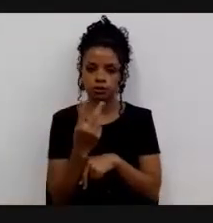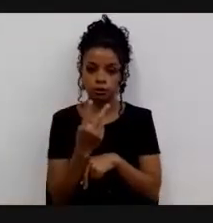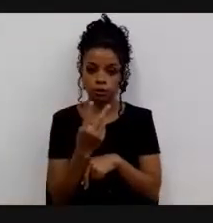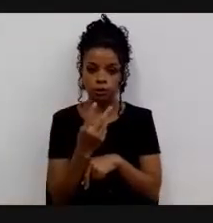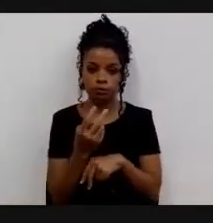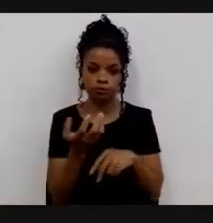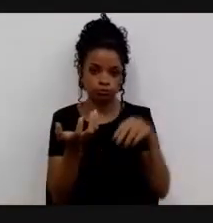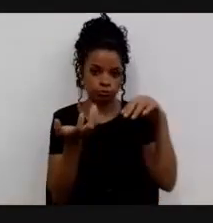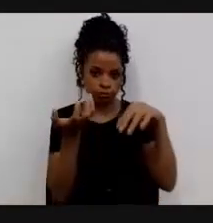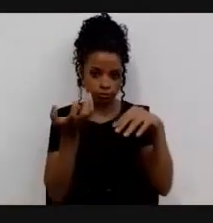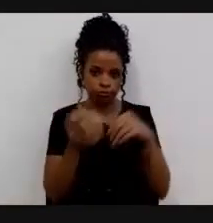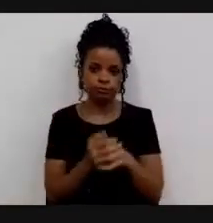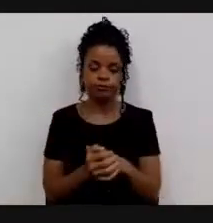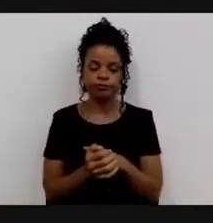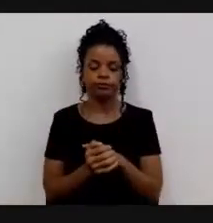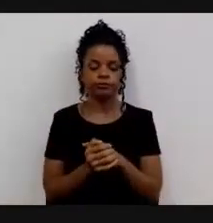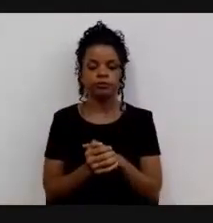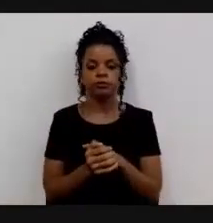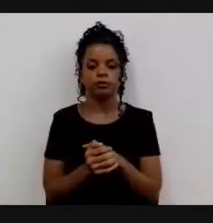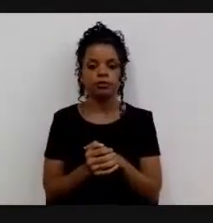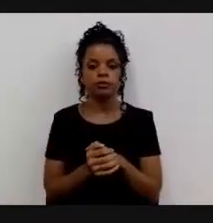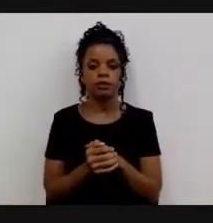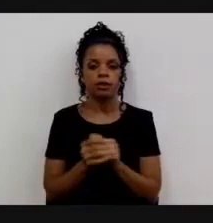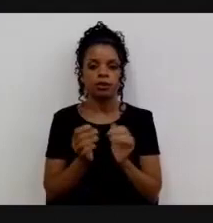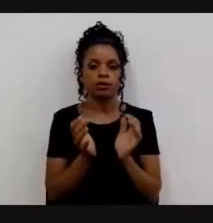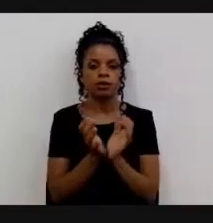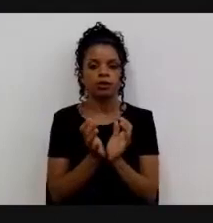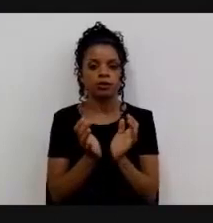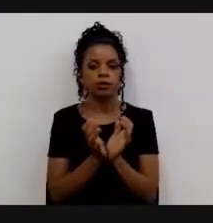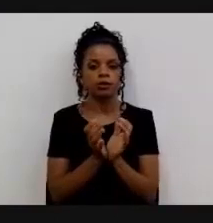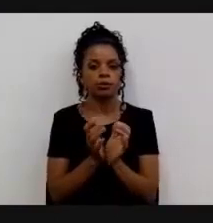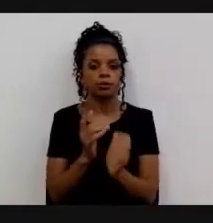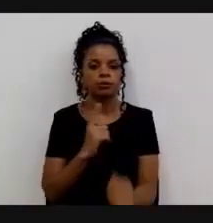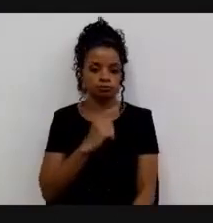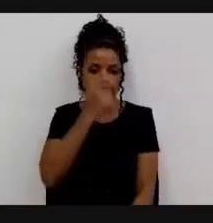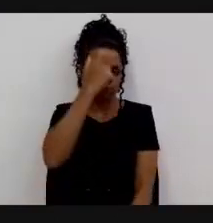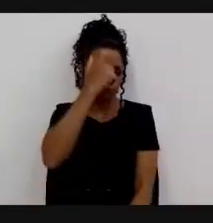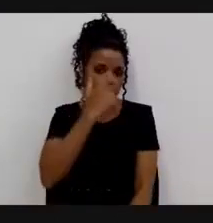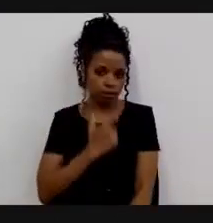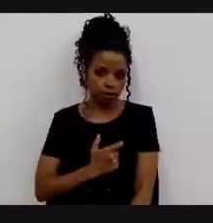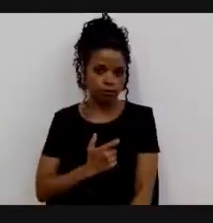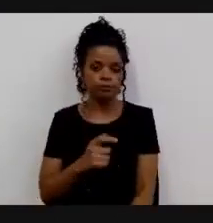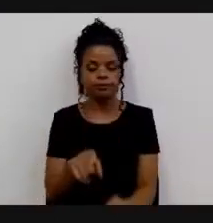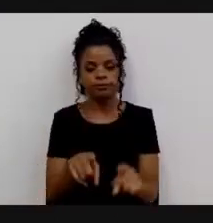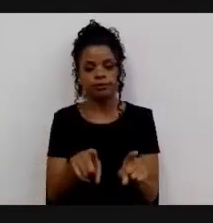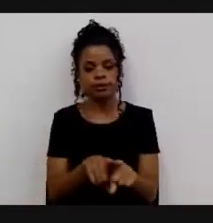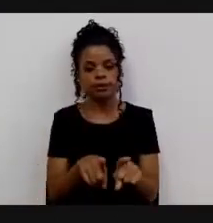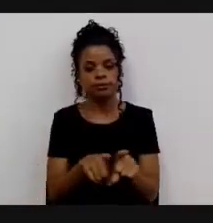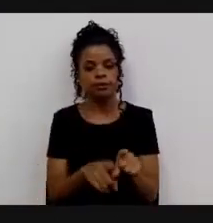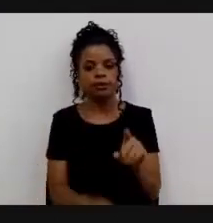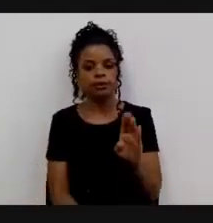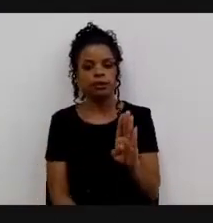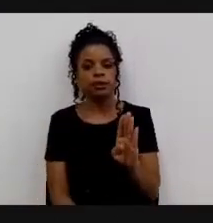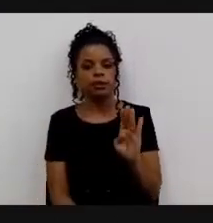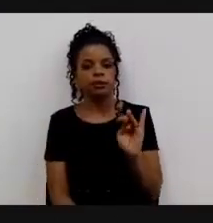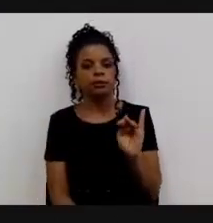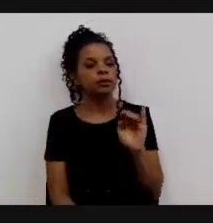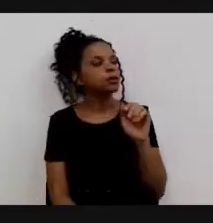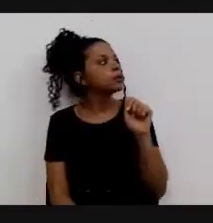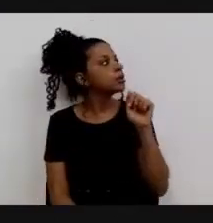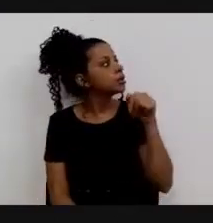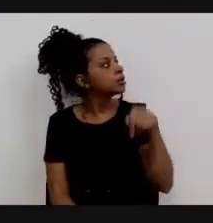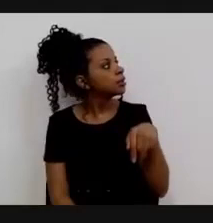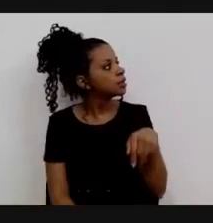casas. A equipe, ela é composta por mim, Janete, e também pela Bianca Mota